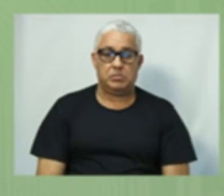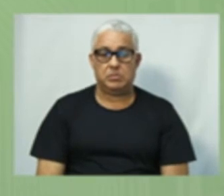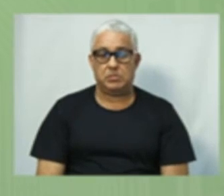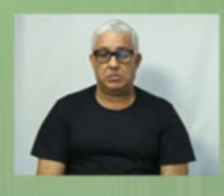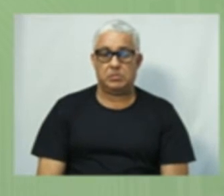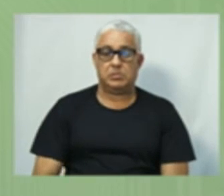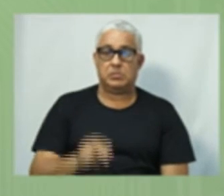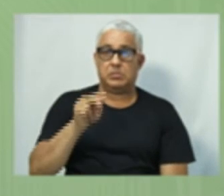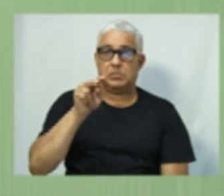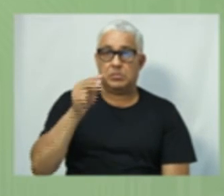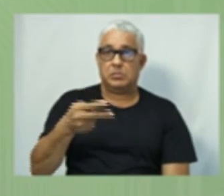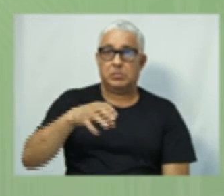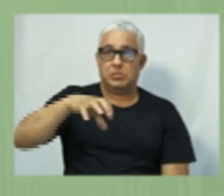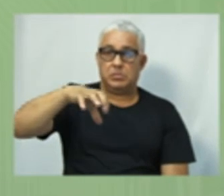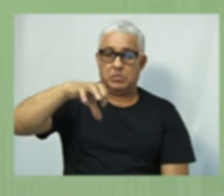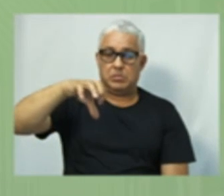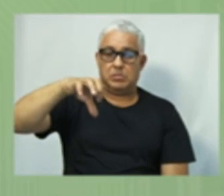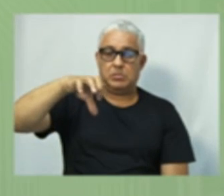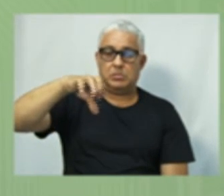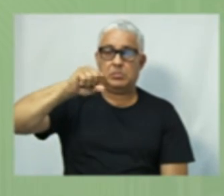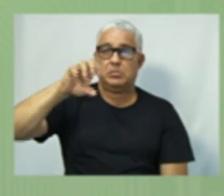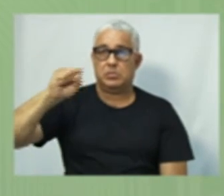2.988,